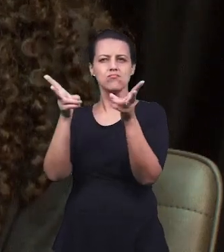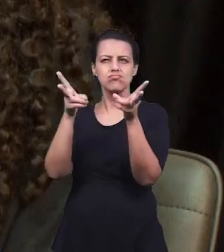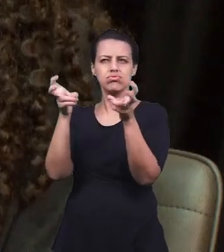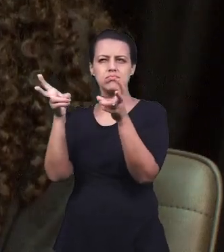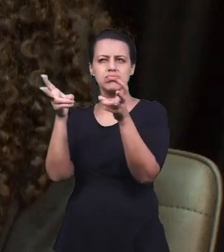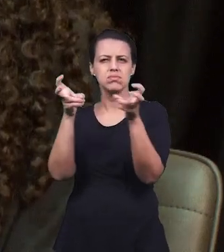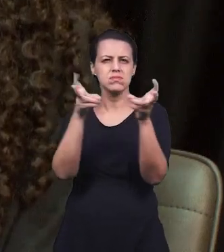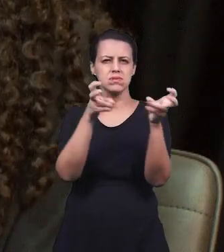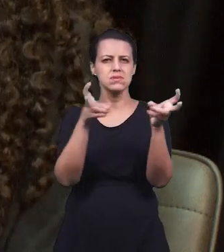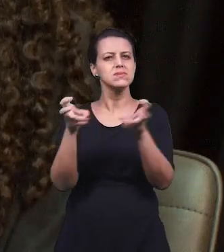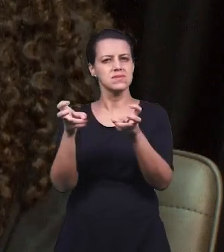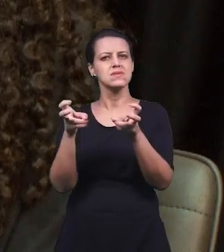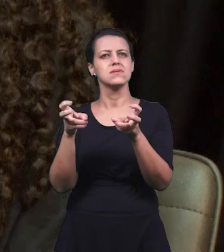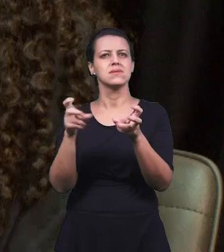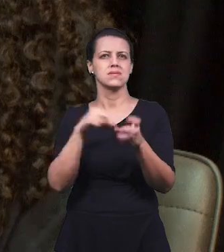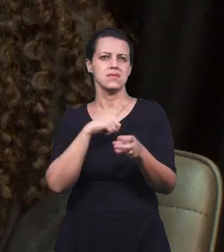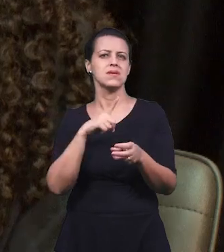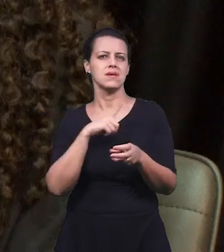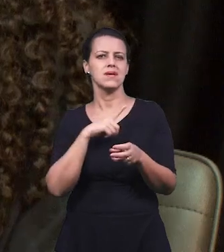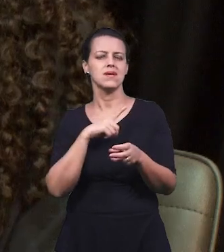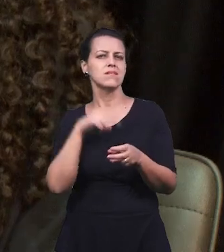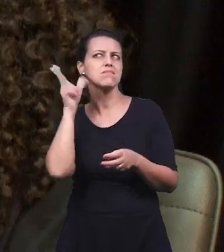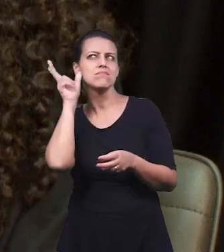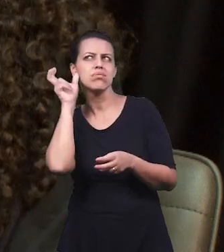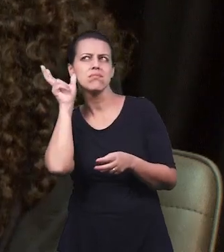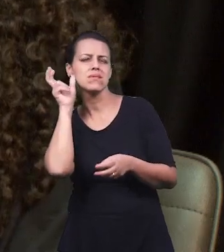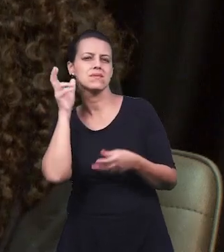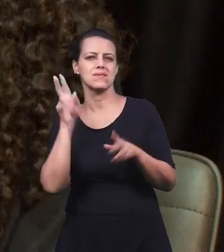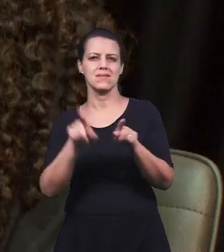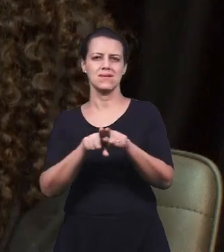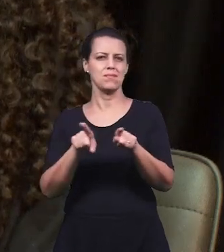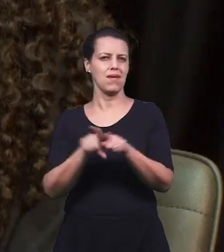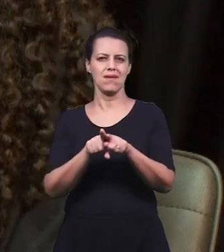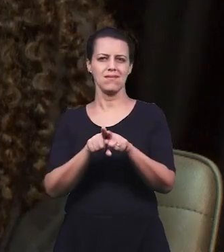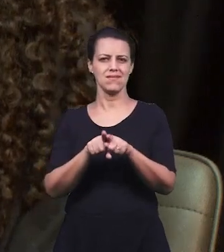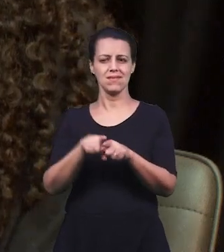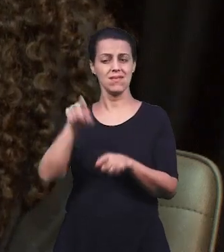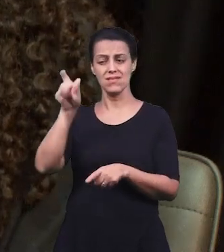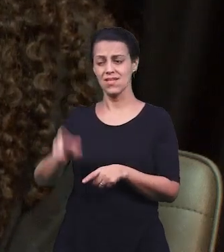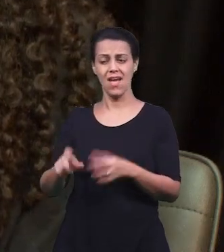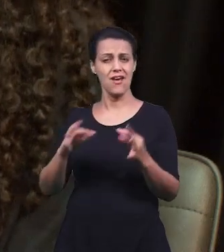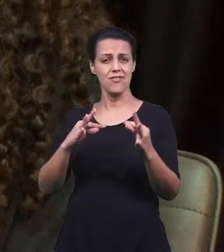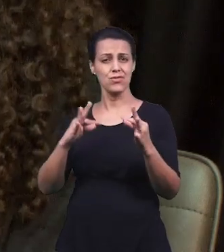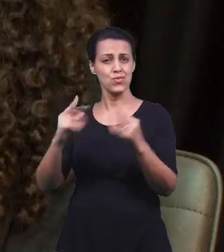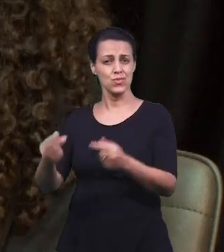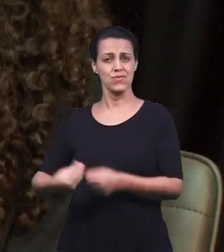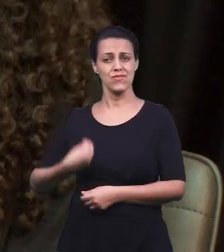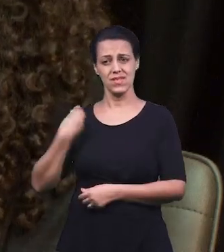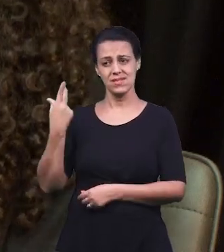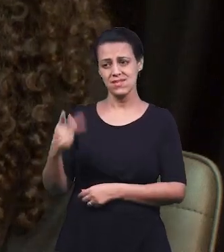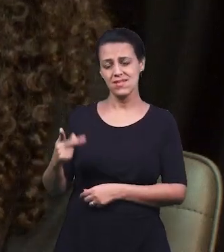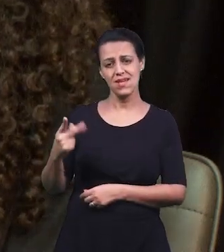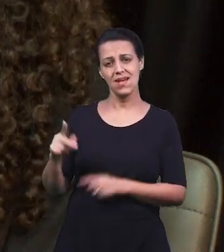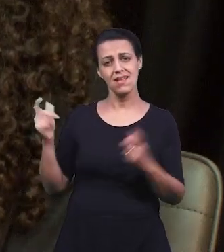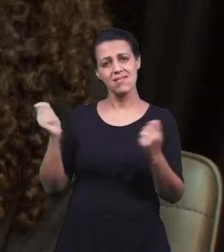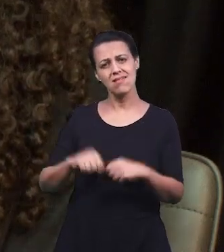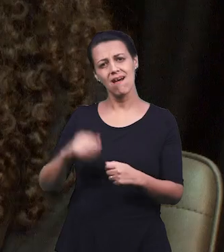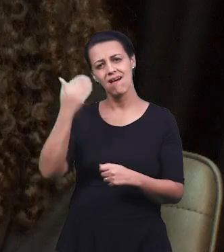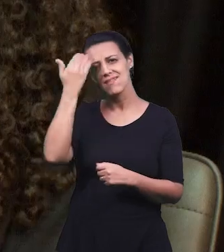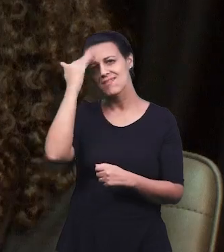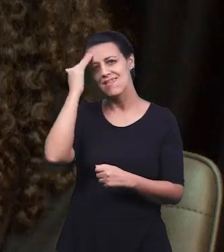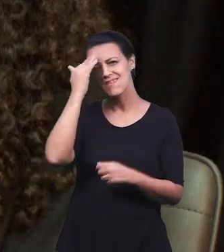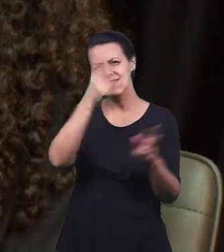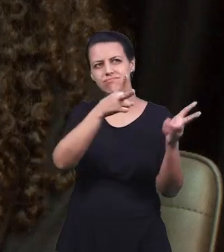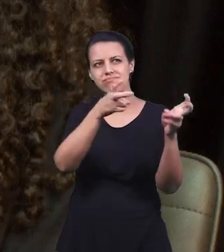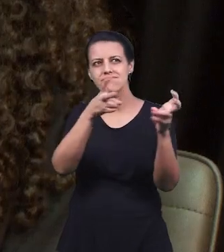de percepção auditiva, então todo o meio dela vai fazer com que ela compreenda o que está